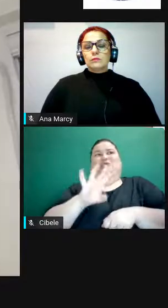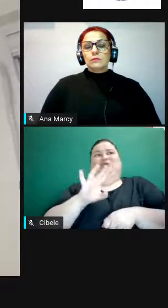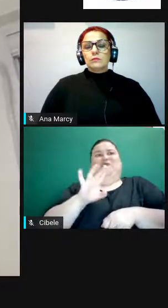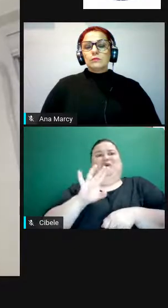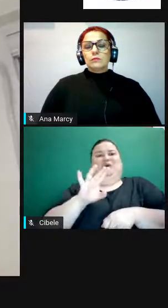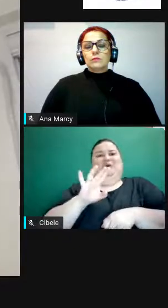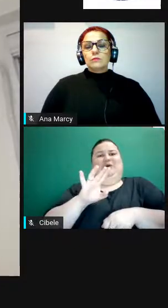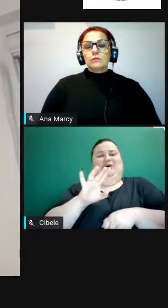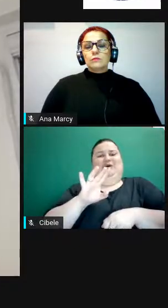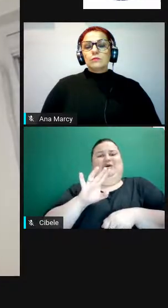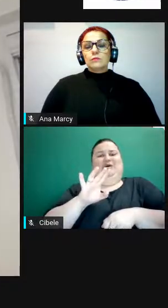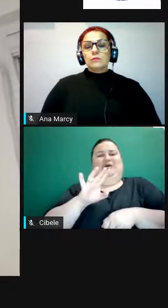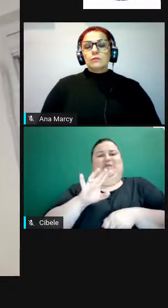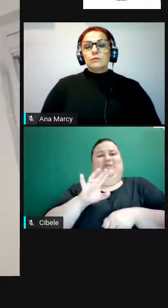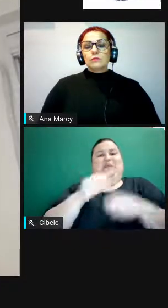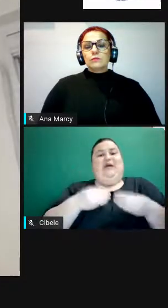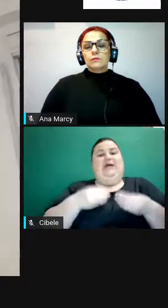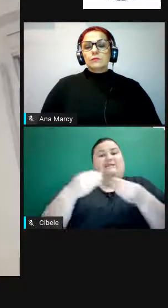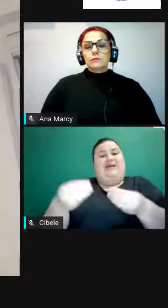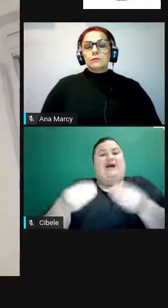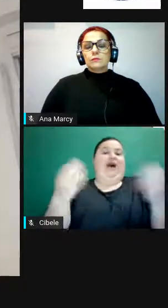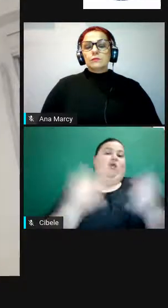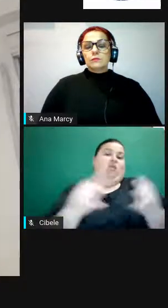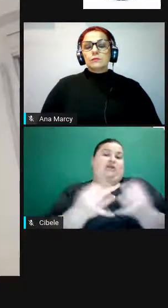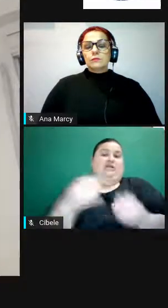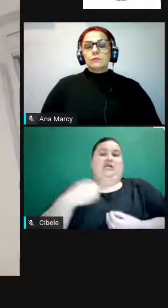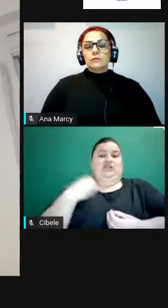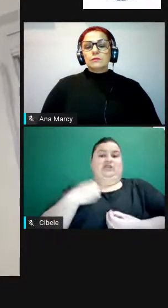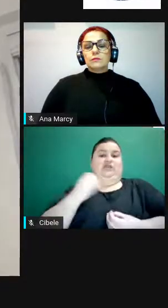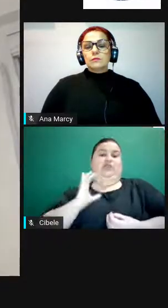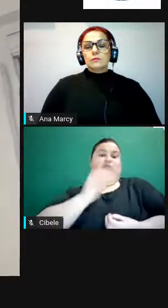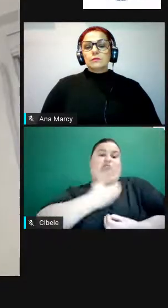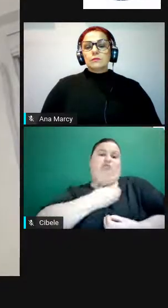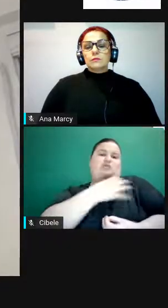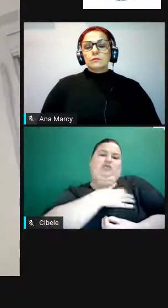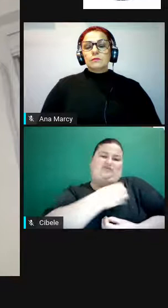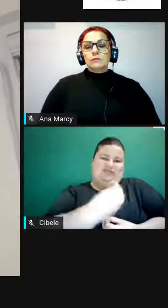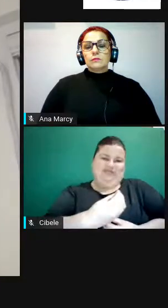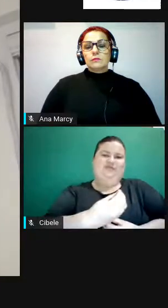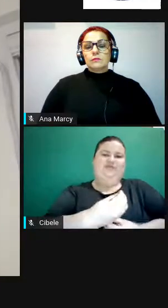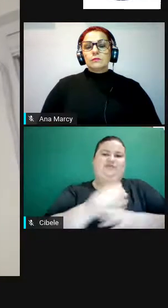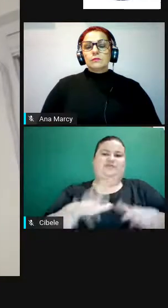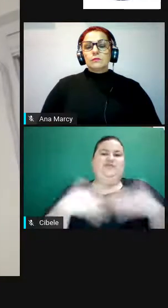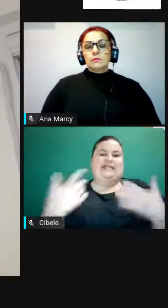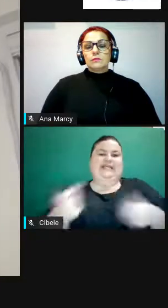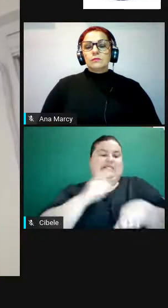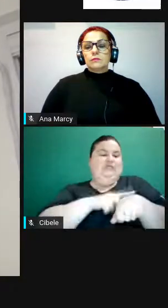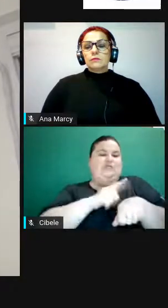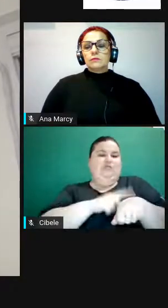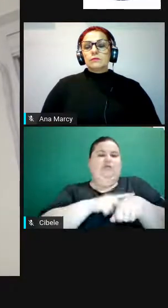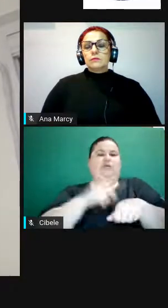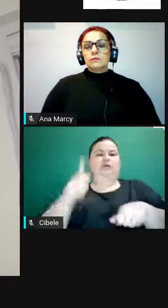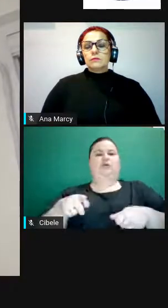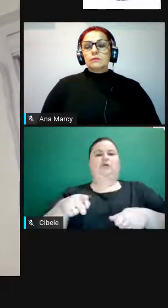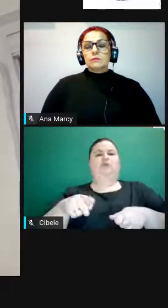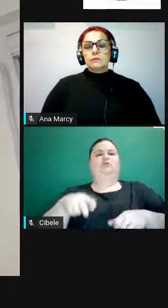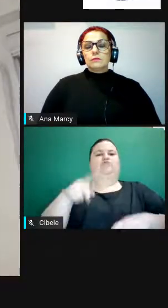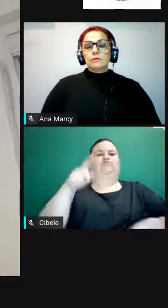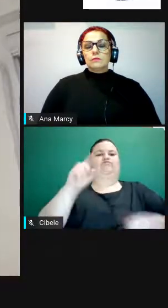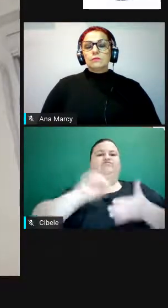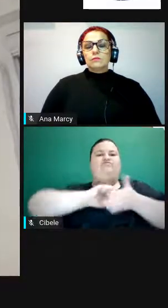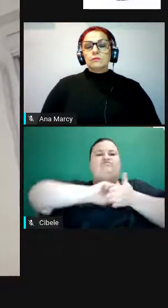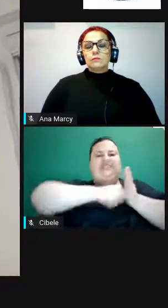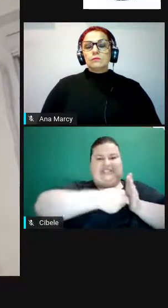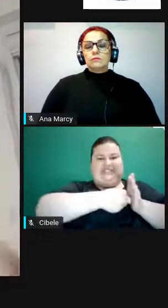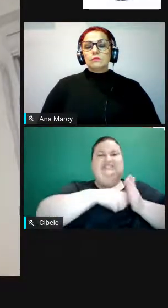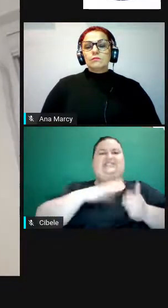para gente oferecer a qualidade de vida que a gente criou a crescer para o nosso filho e daí foi nesse momento que eu bati o martelo e tranquei o nome Essa